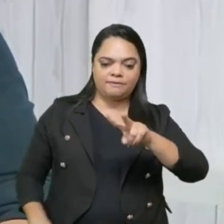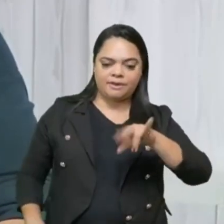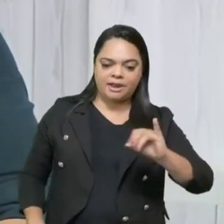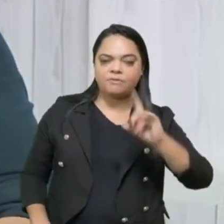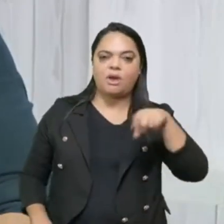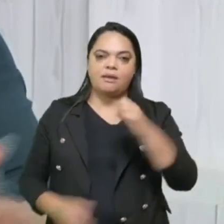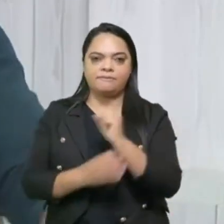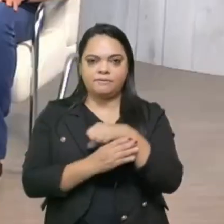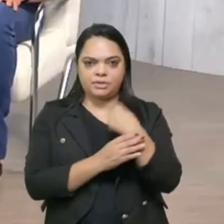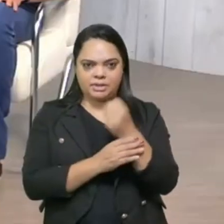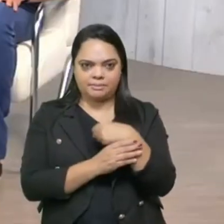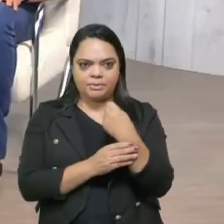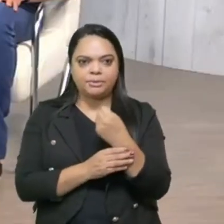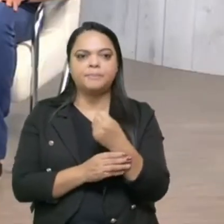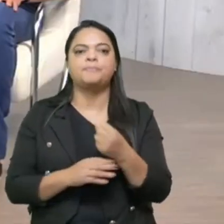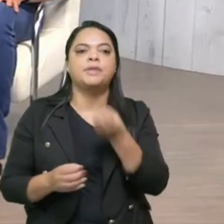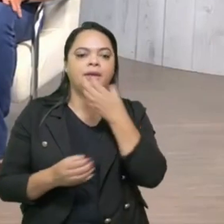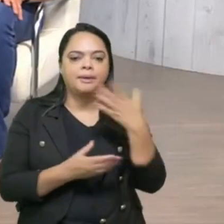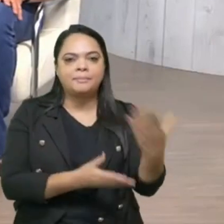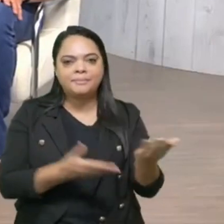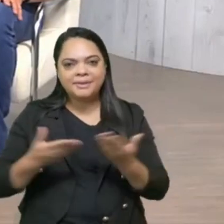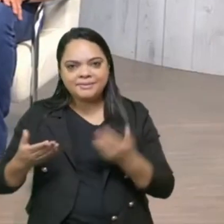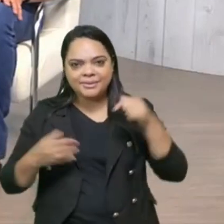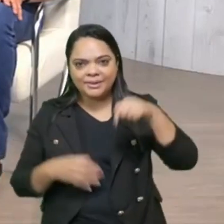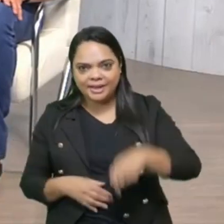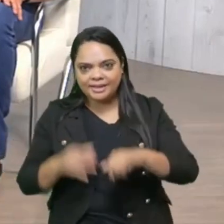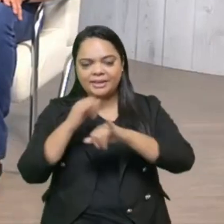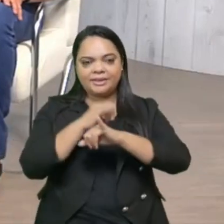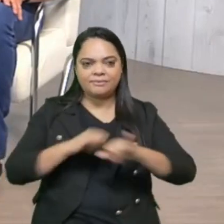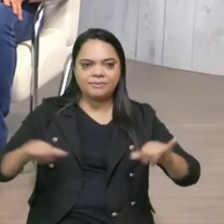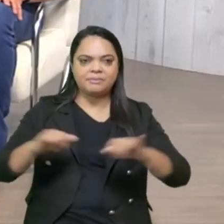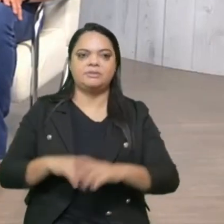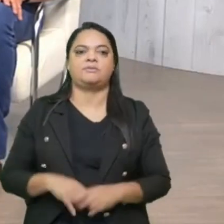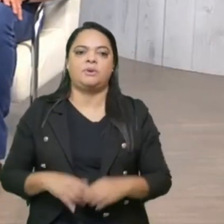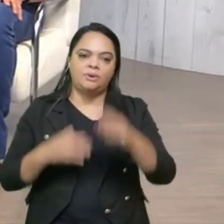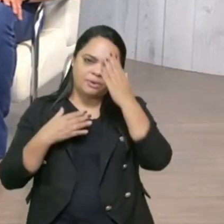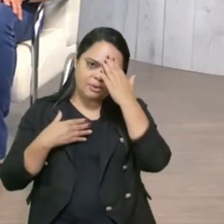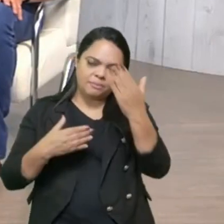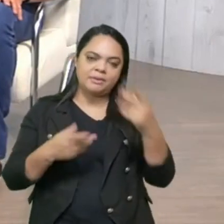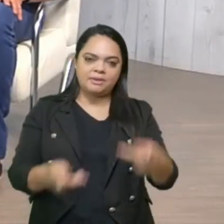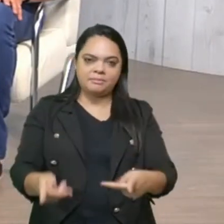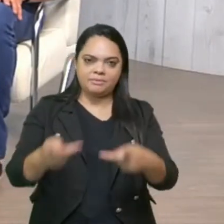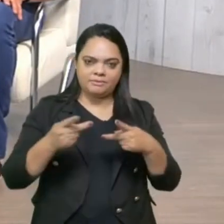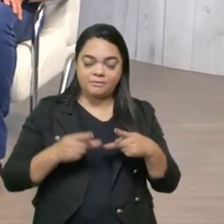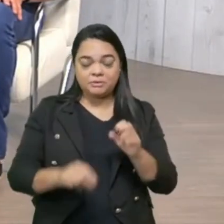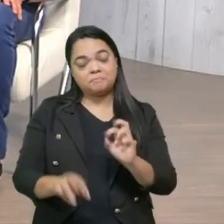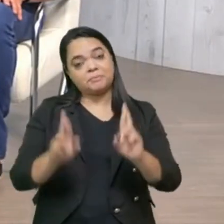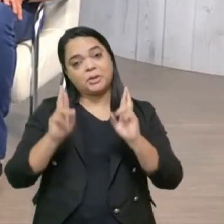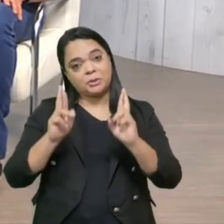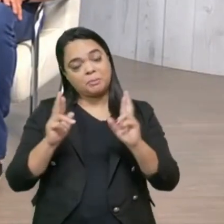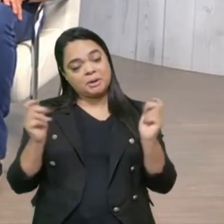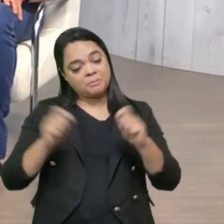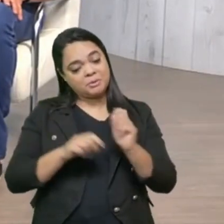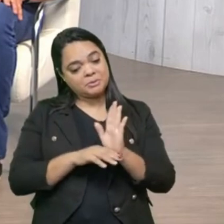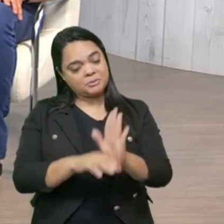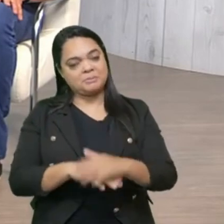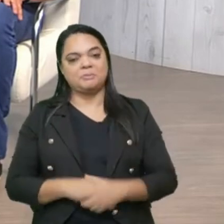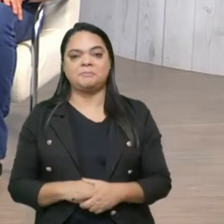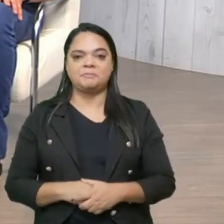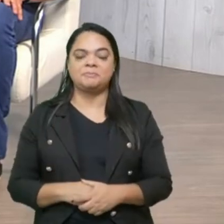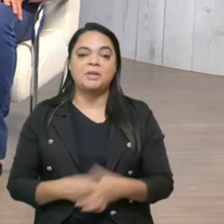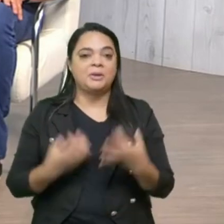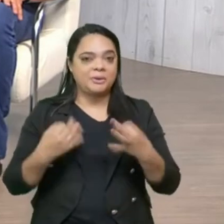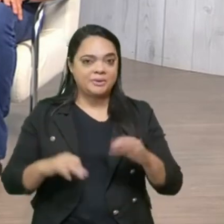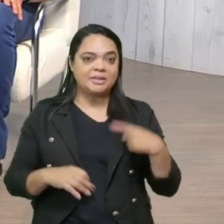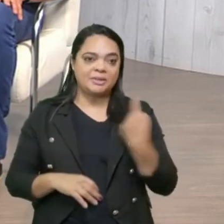é fisioterapeuta. Flávio, seja muito bem-vindo aqui no Informativo. Obrigado pelo convite, espero que eu possa contribuir com vocês. Com certeza, a